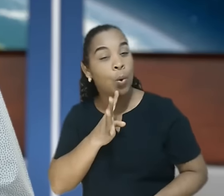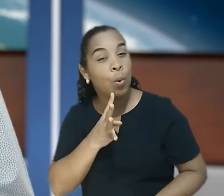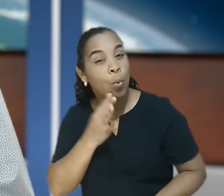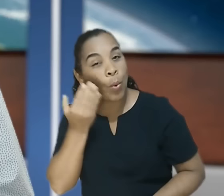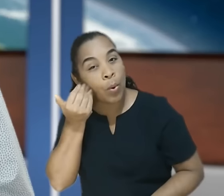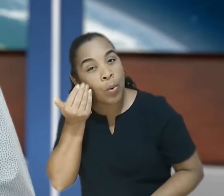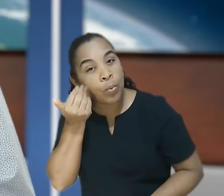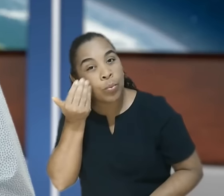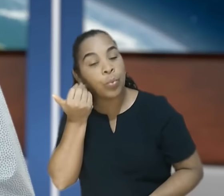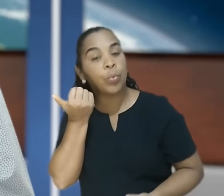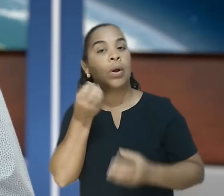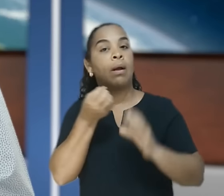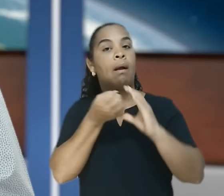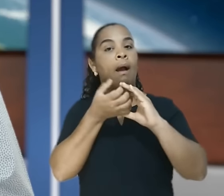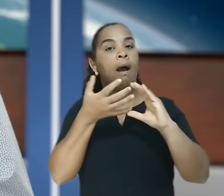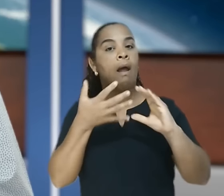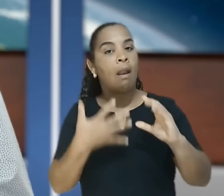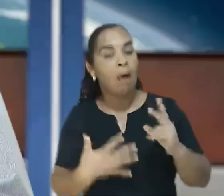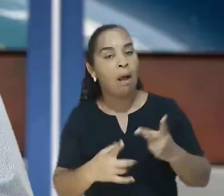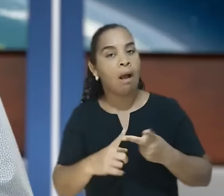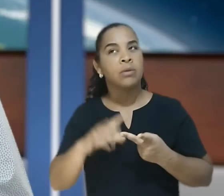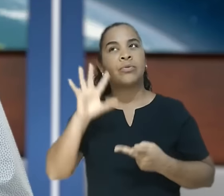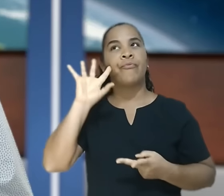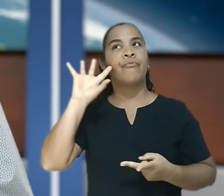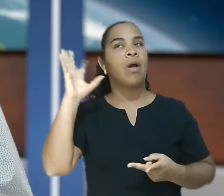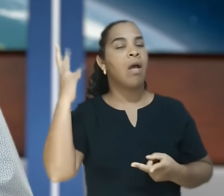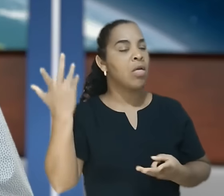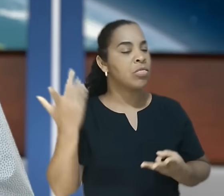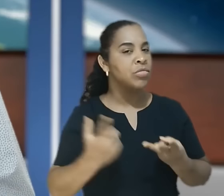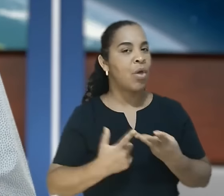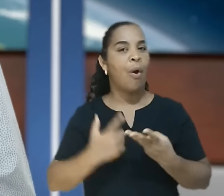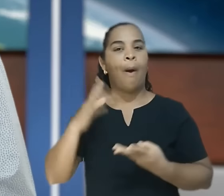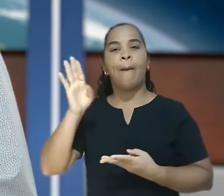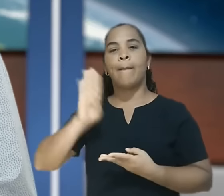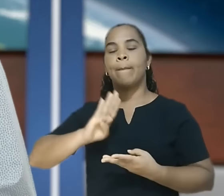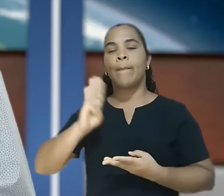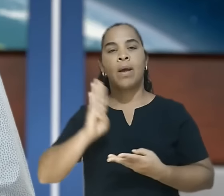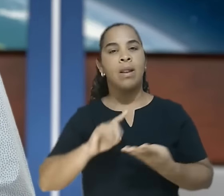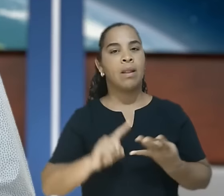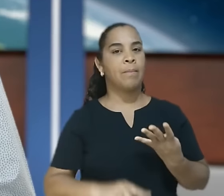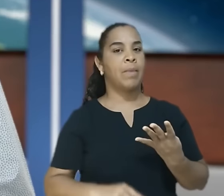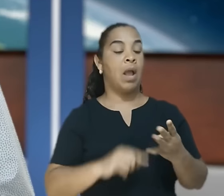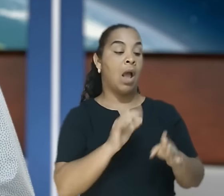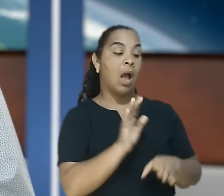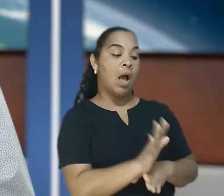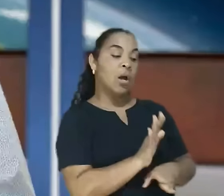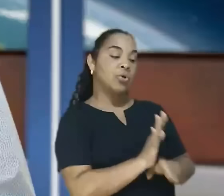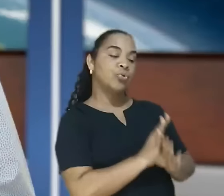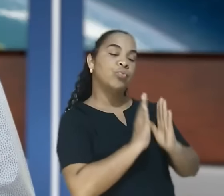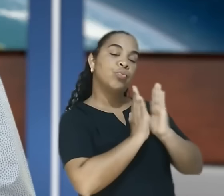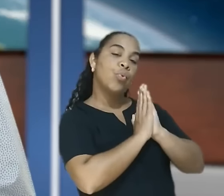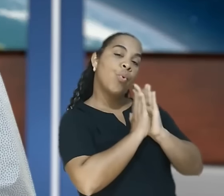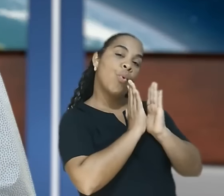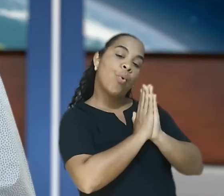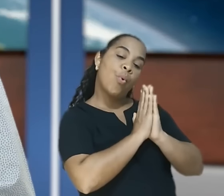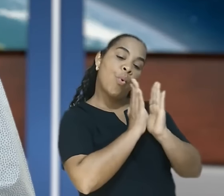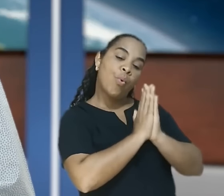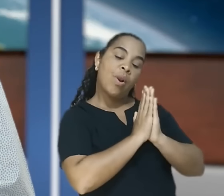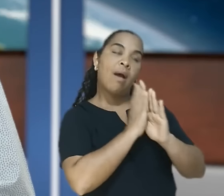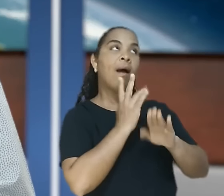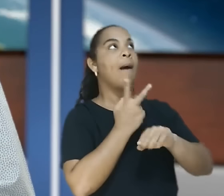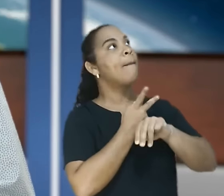fenômenos A fisiologia Da mediunidade A auxiliar A criança A orar A buscar Deus